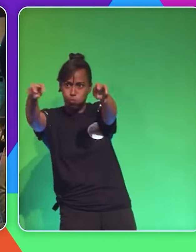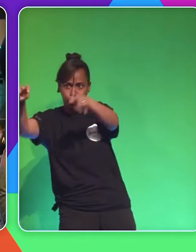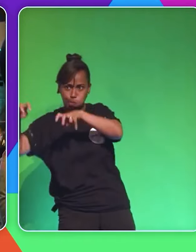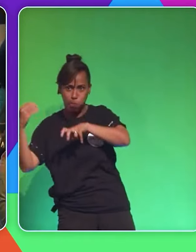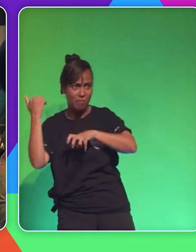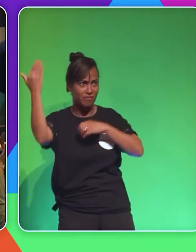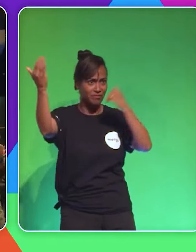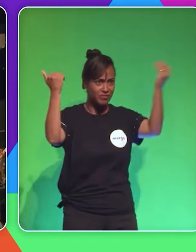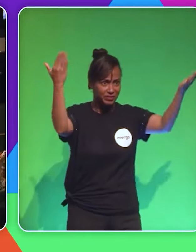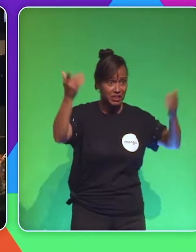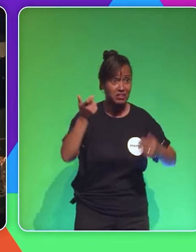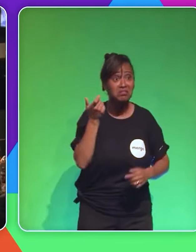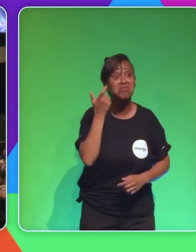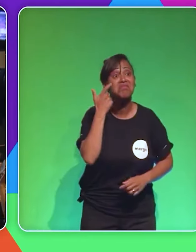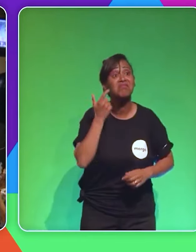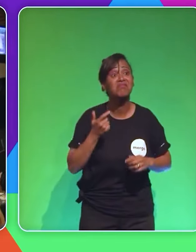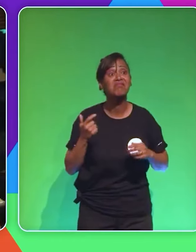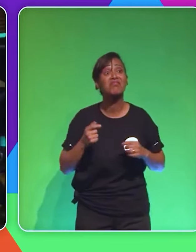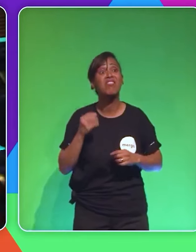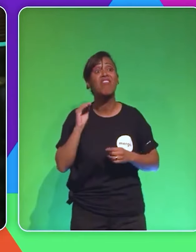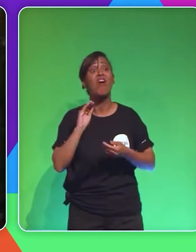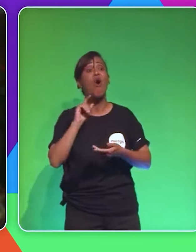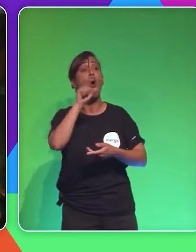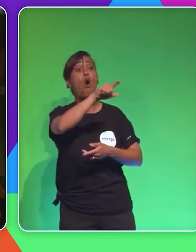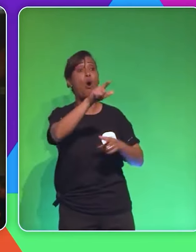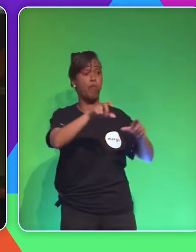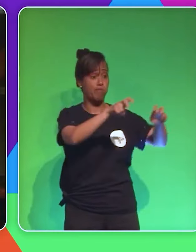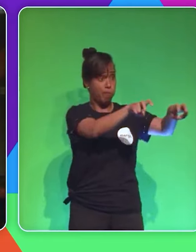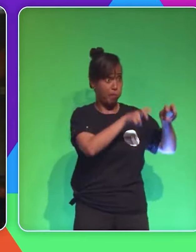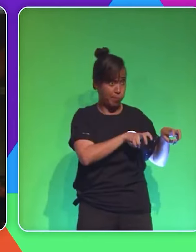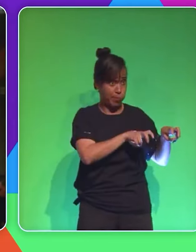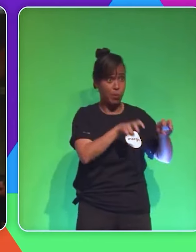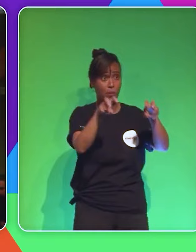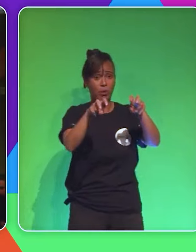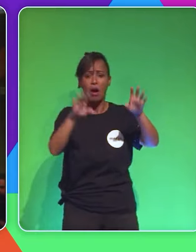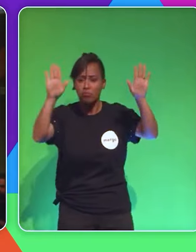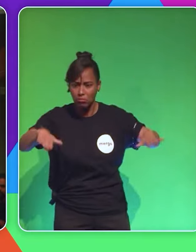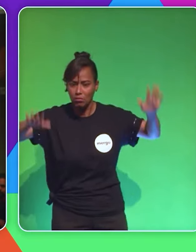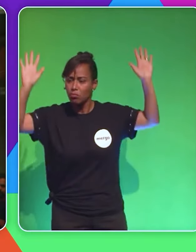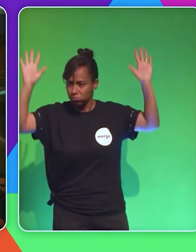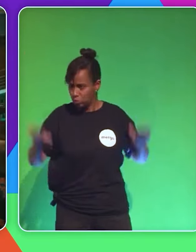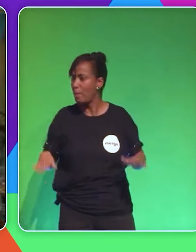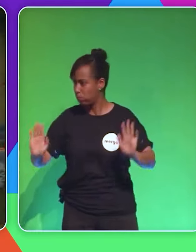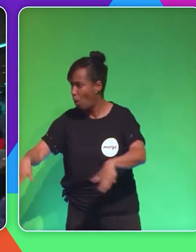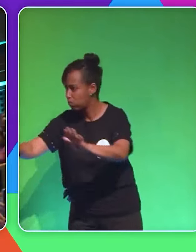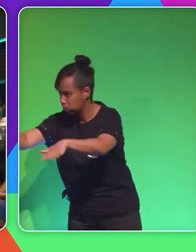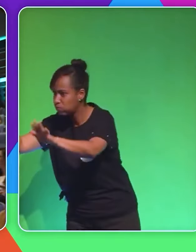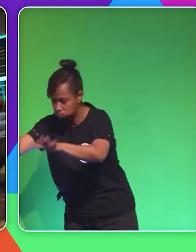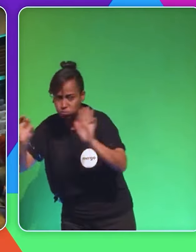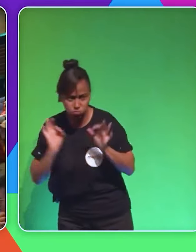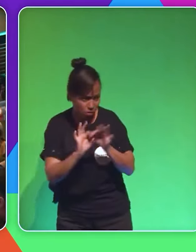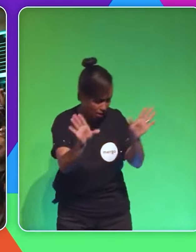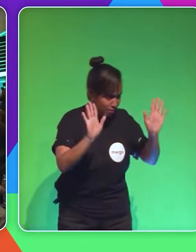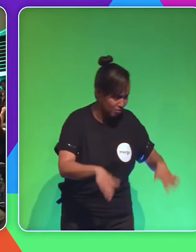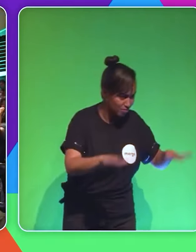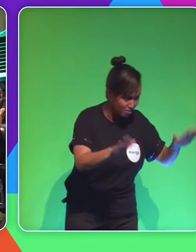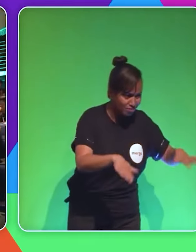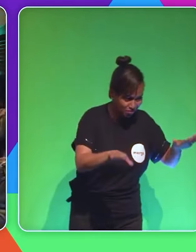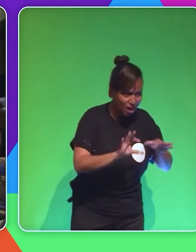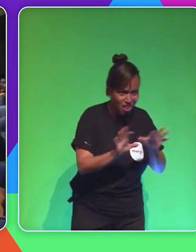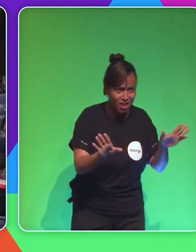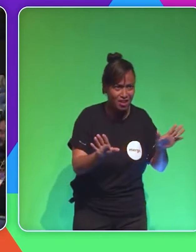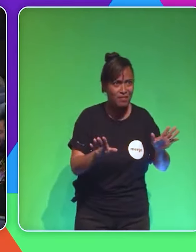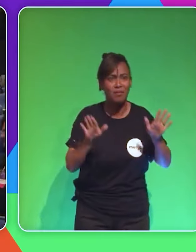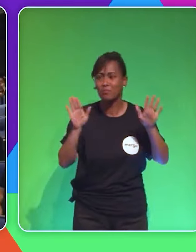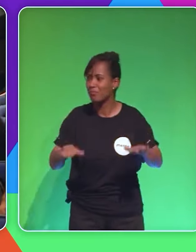dividir vamos até esse meio ó uma dica hein pode abaixar o braço vocês no início por favor inclusive pode